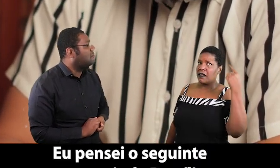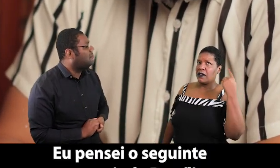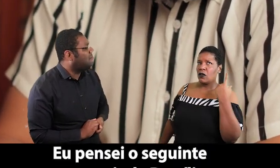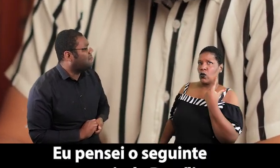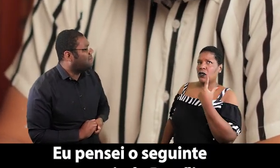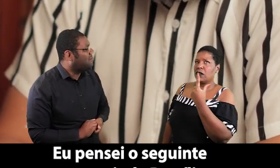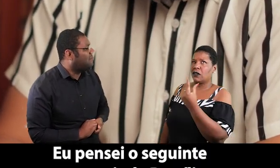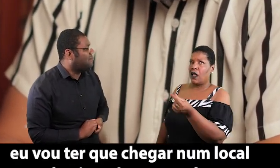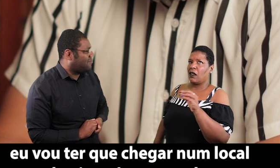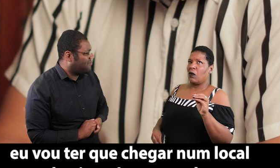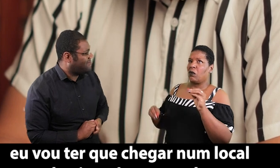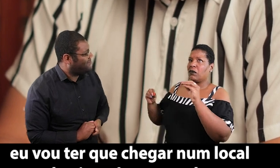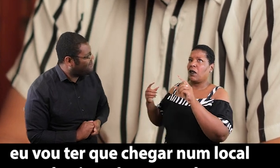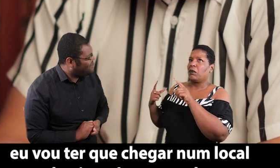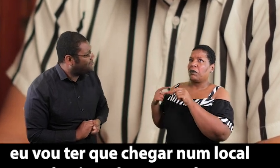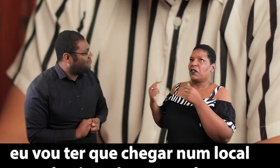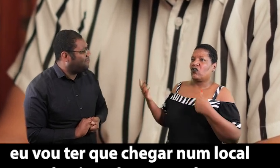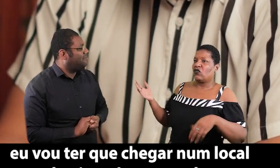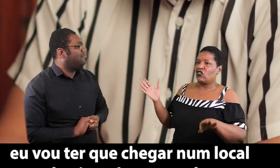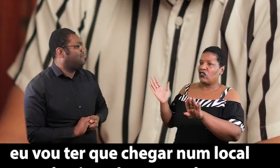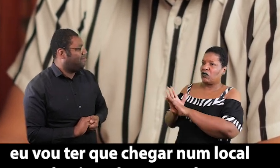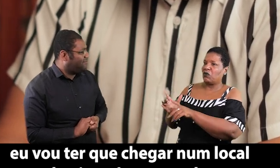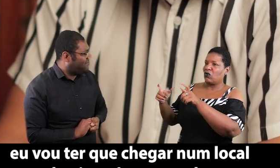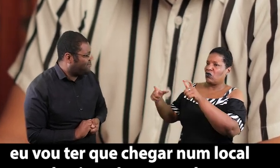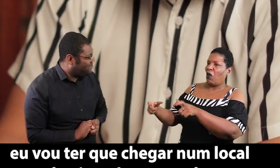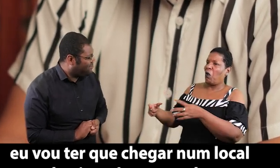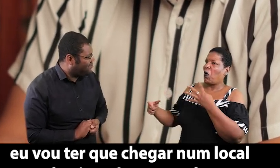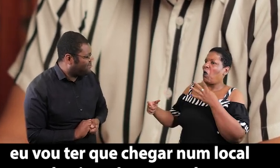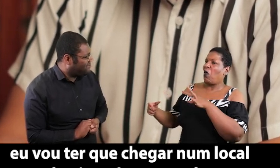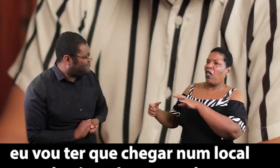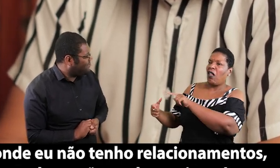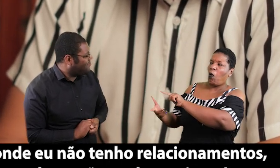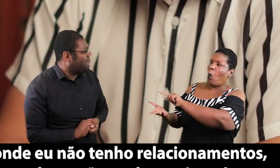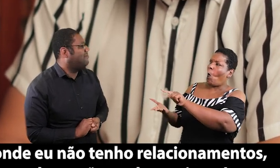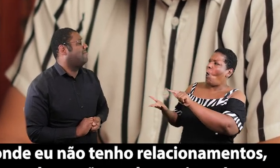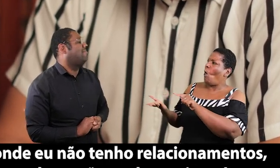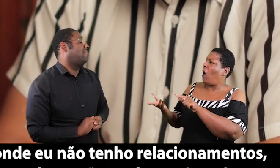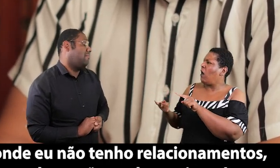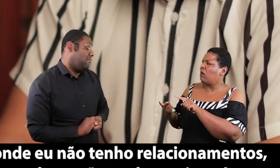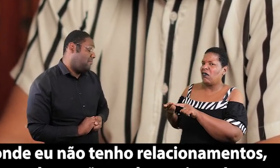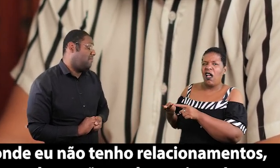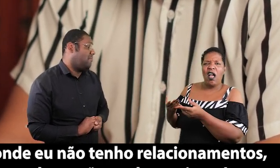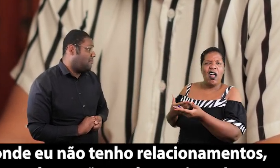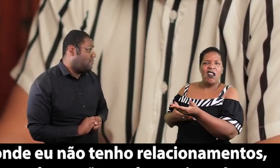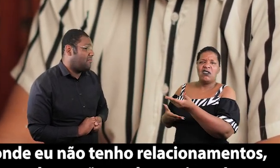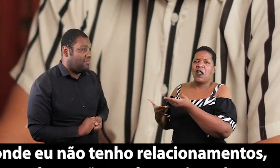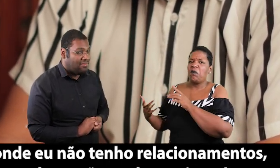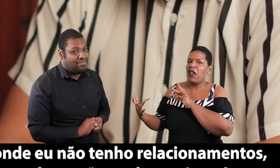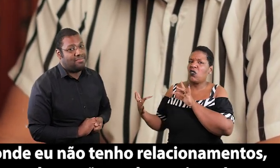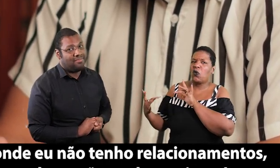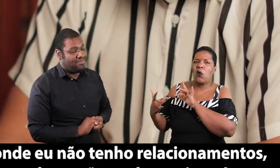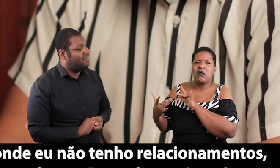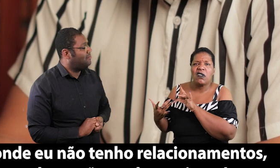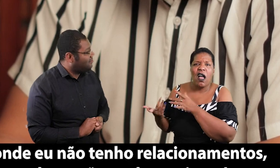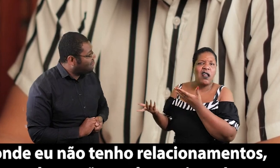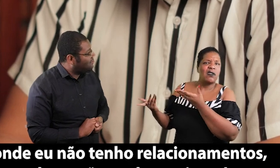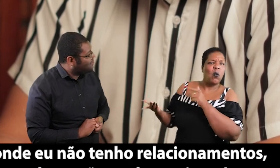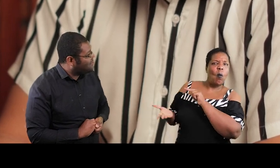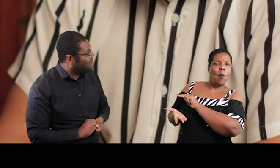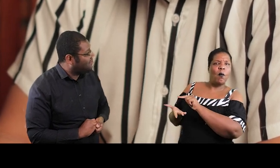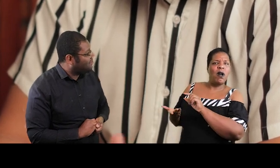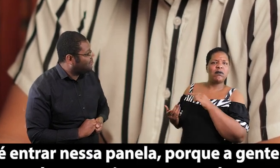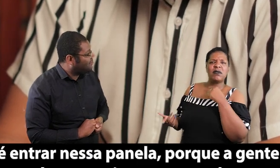de Brasília, eu vou ter que chegar num local onde ninguém me conhece, onde eu não tenho relacionamentos, onde eu não conheço